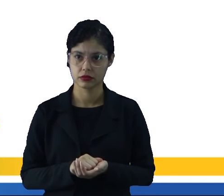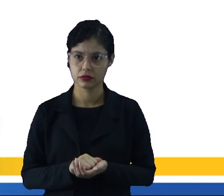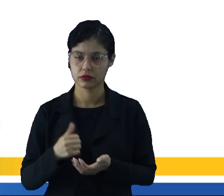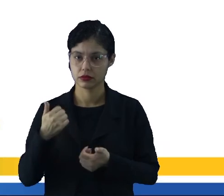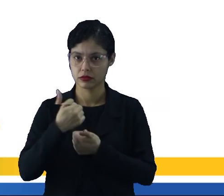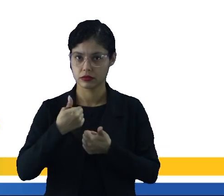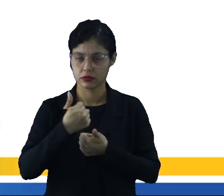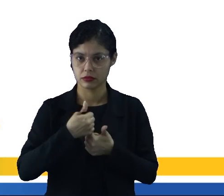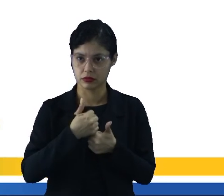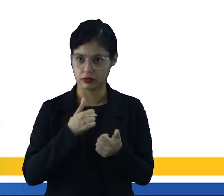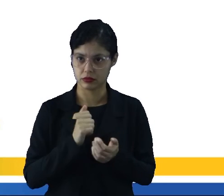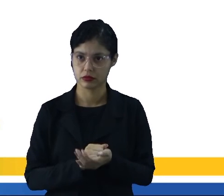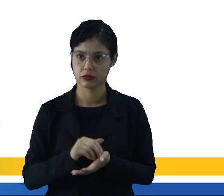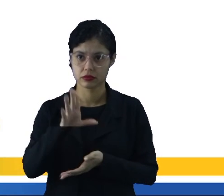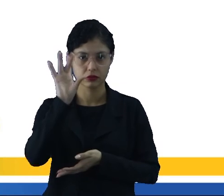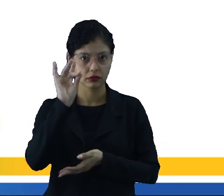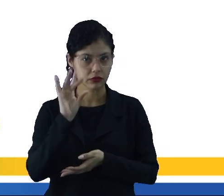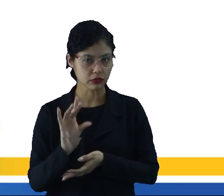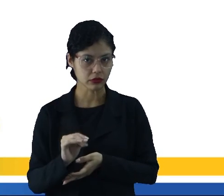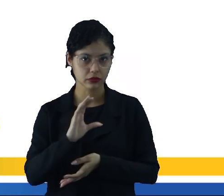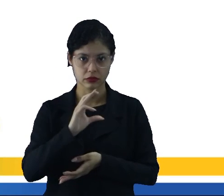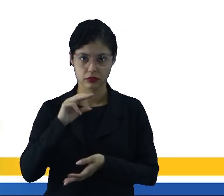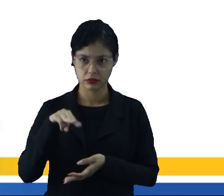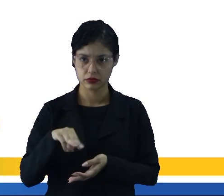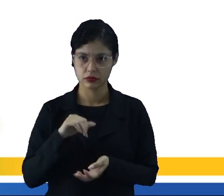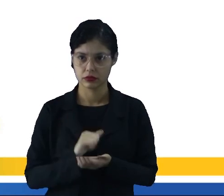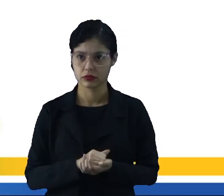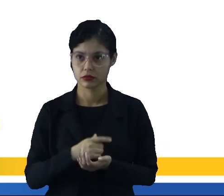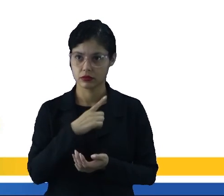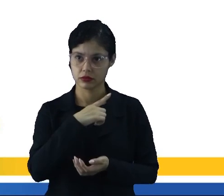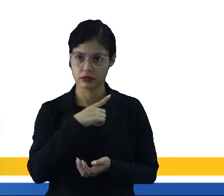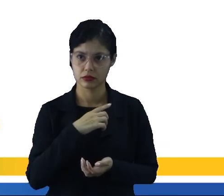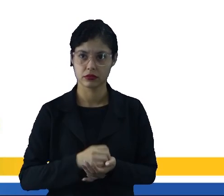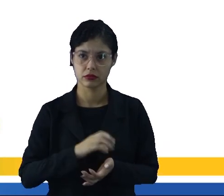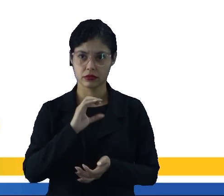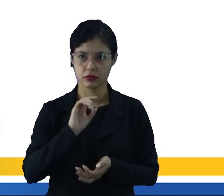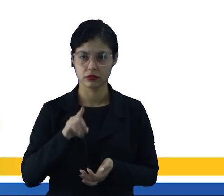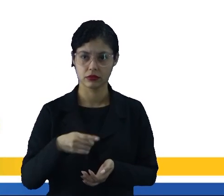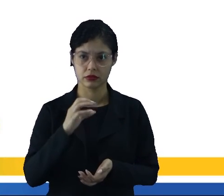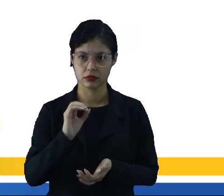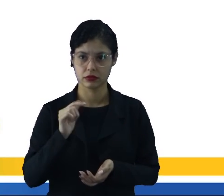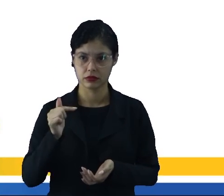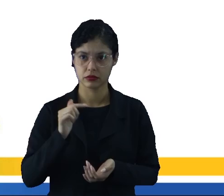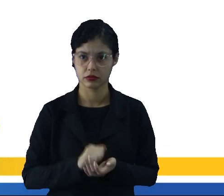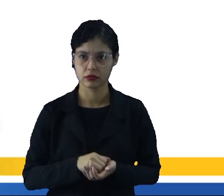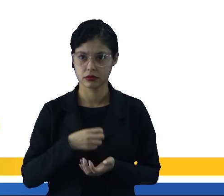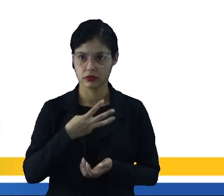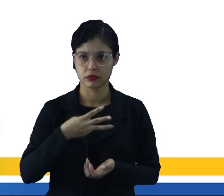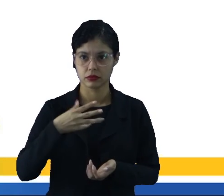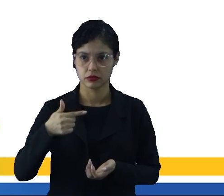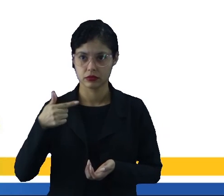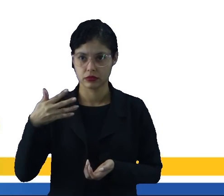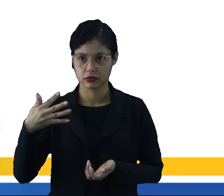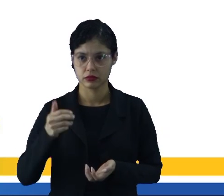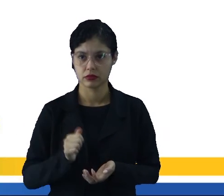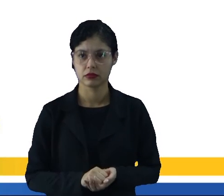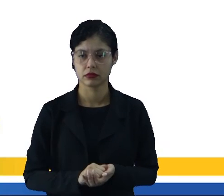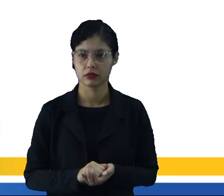porque Cada centímetro quadrado custa 0,07 e aqui eu tenho 314